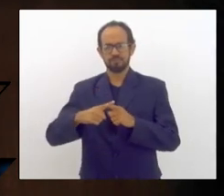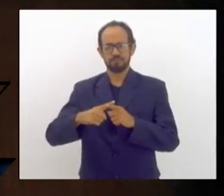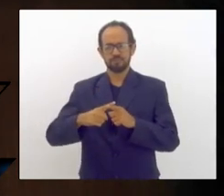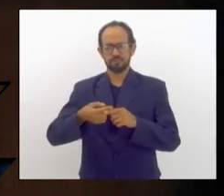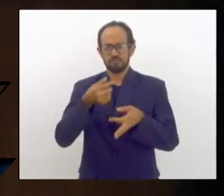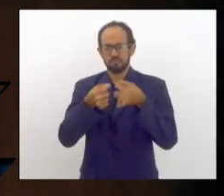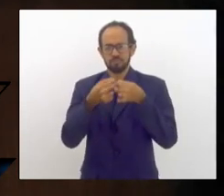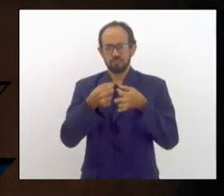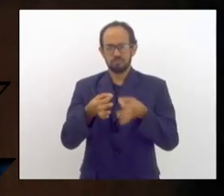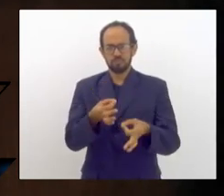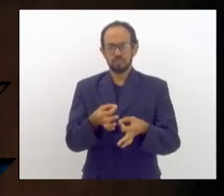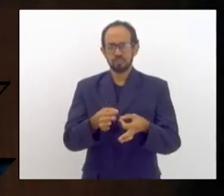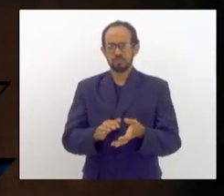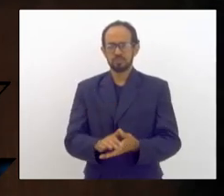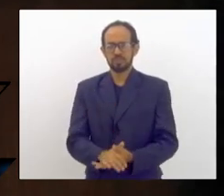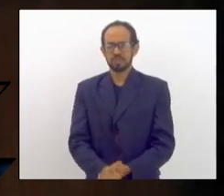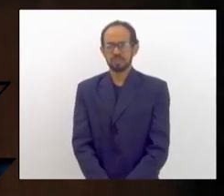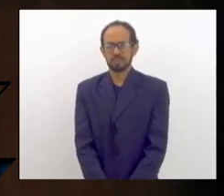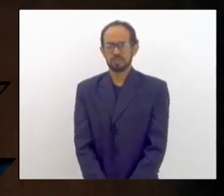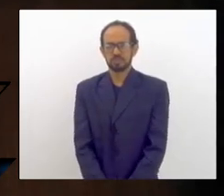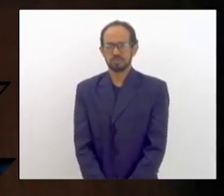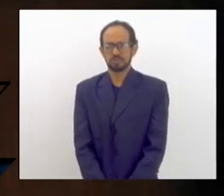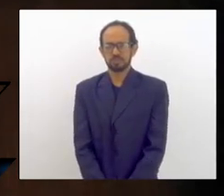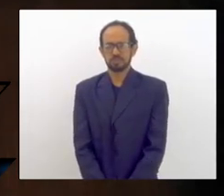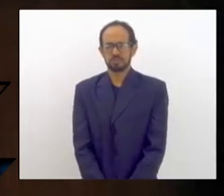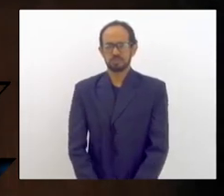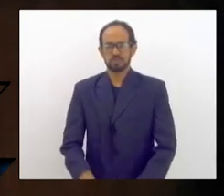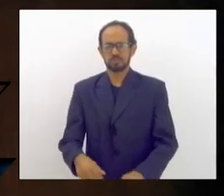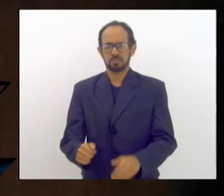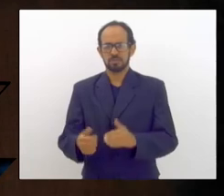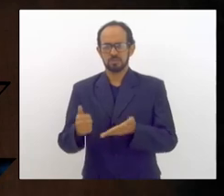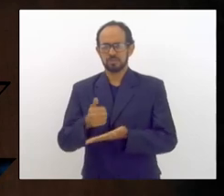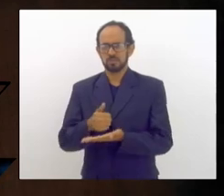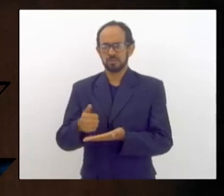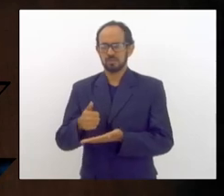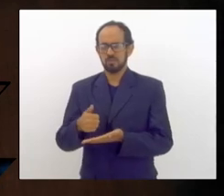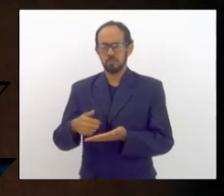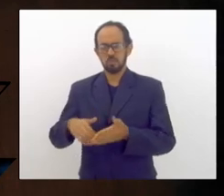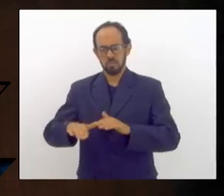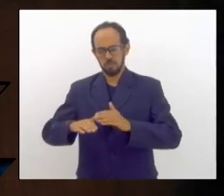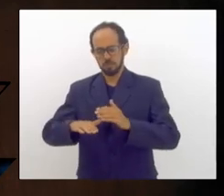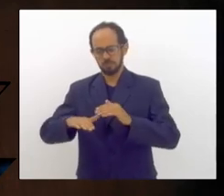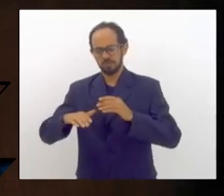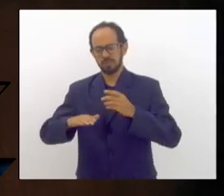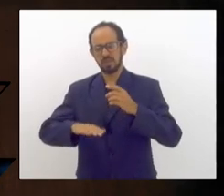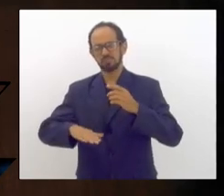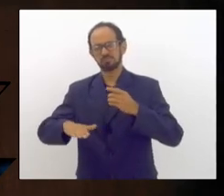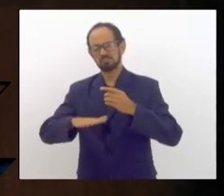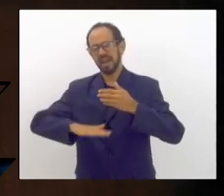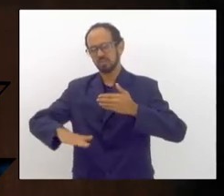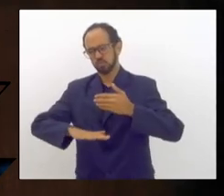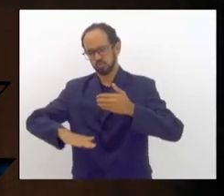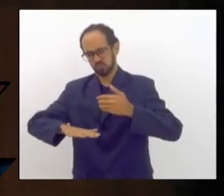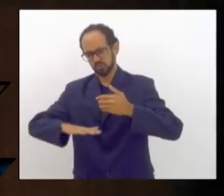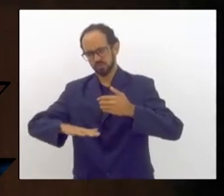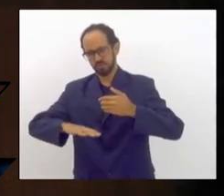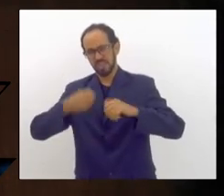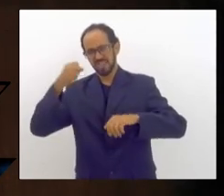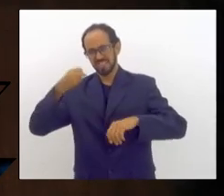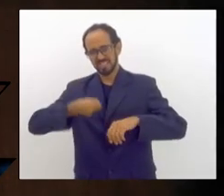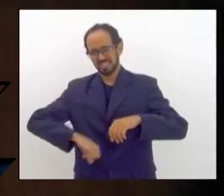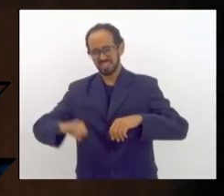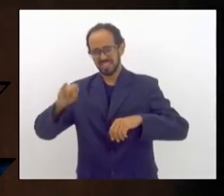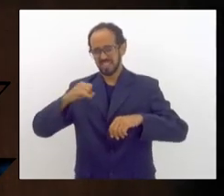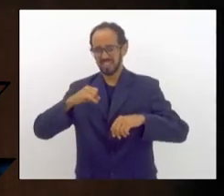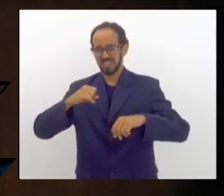argumentos estavam muito baixo, né? Eu acho que num parlamento, quando um deputado sai